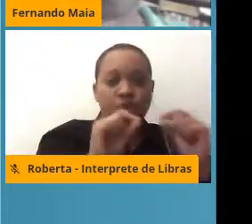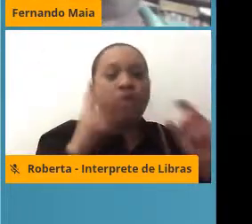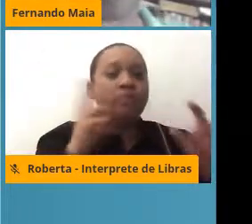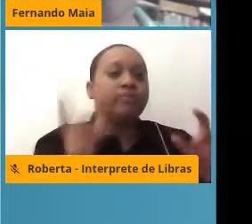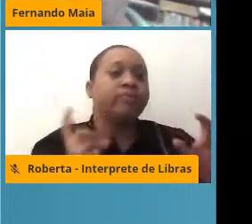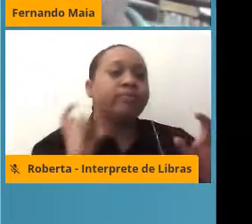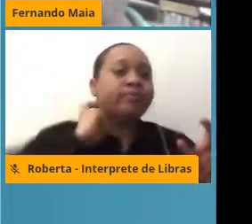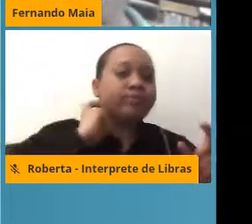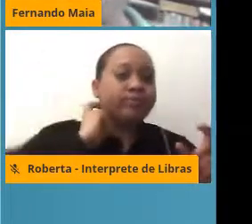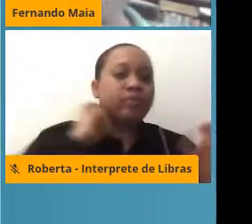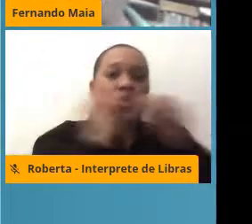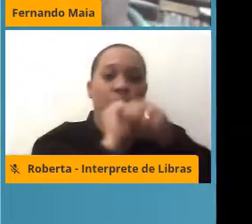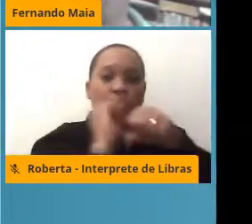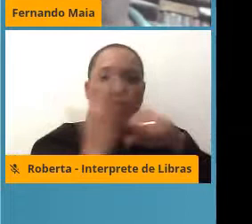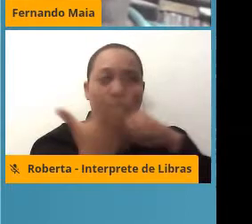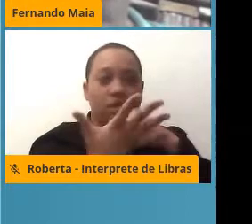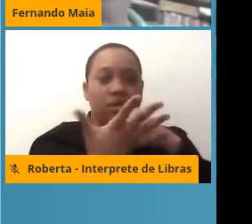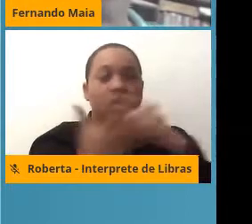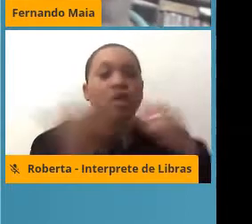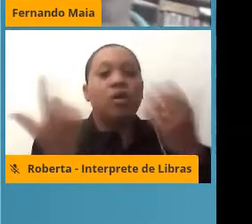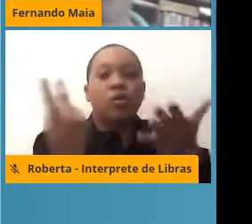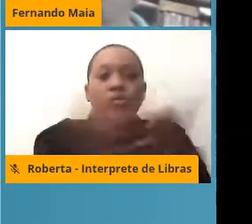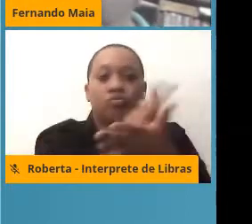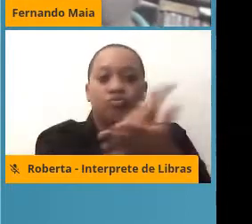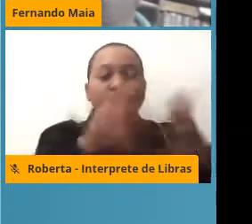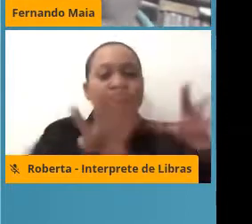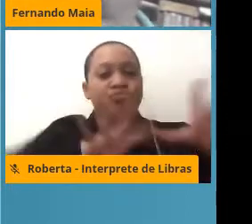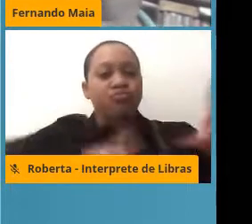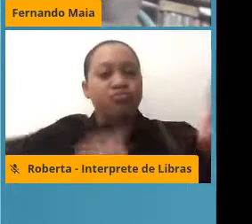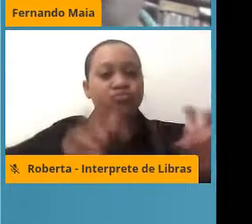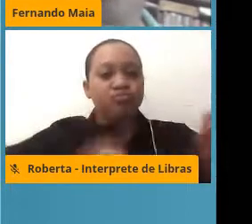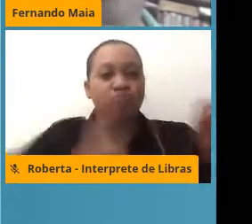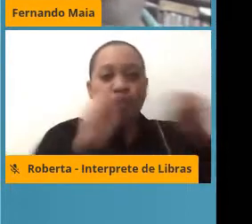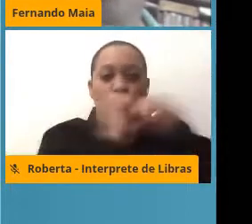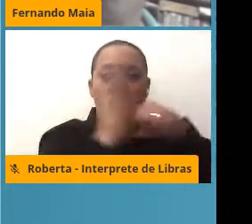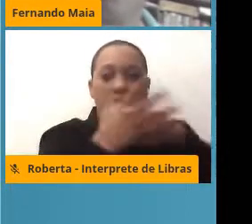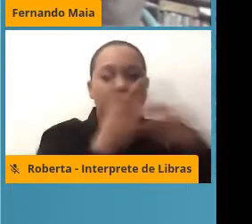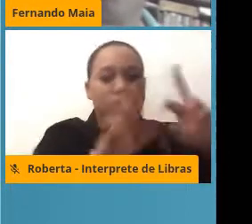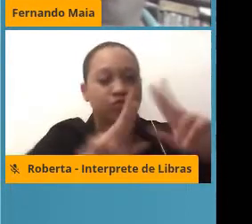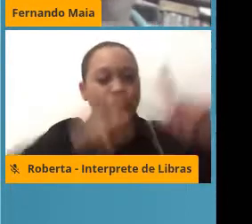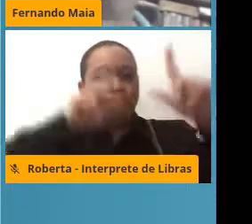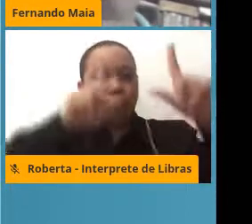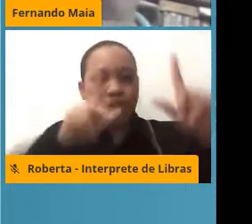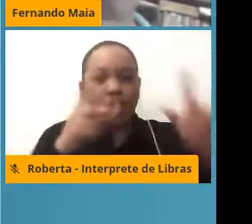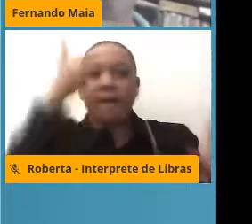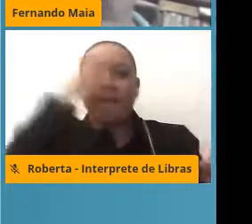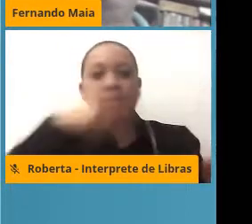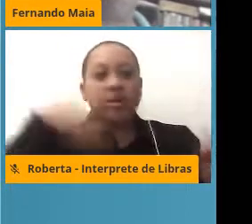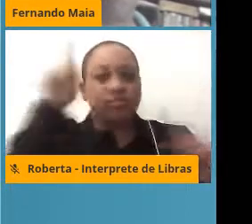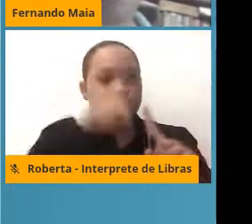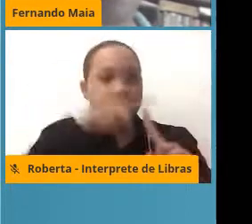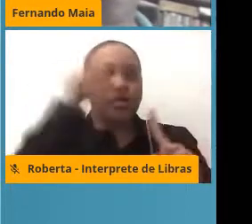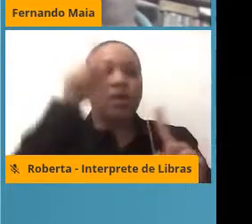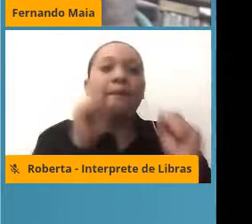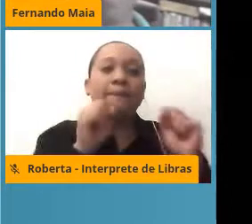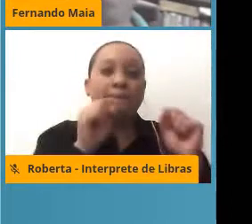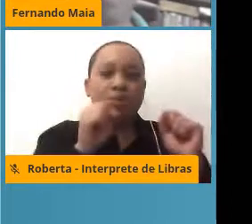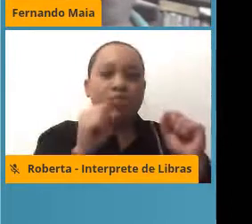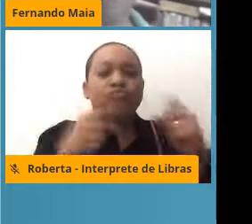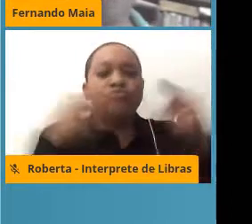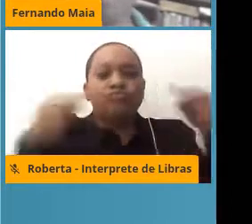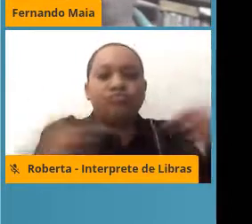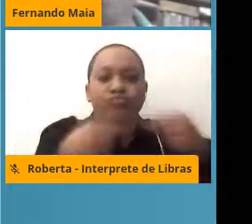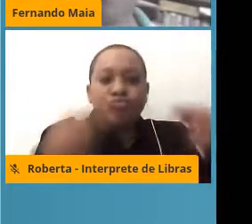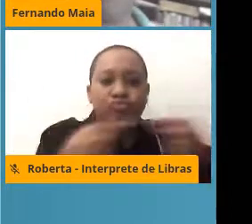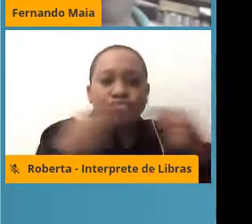coronavírus, adquire infecção por 2 coronavírus diferentes ao mesmo tempo, coronavírus podem sofrer recombinação, quer dizer, eles